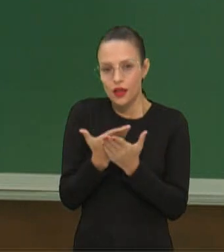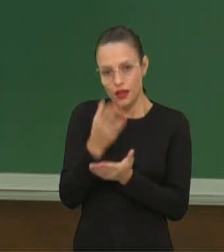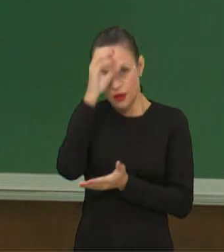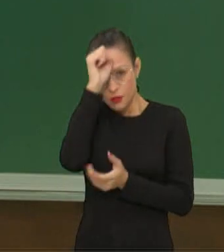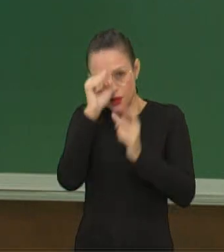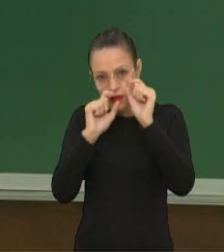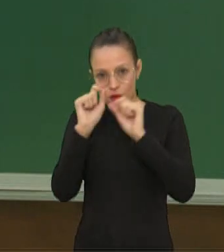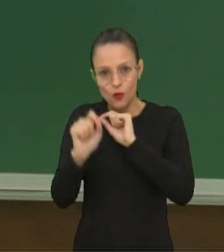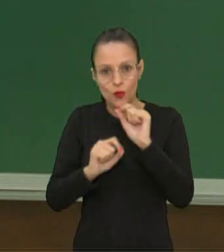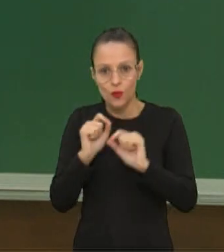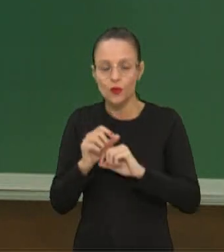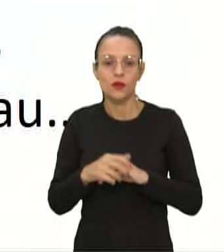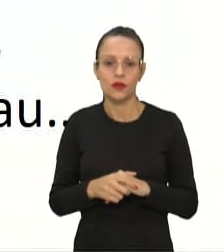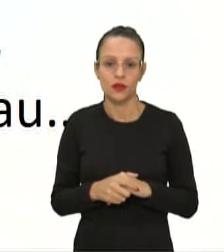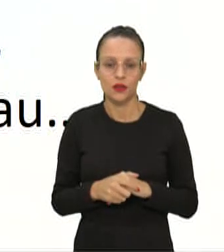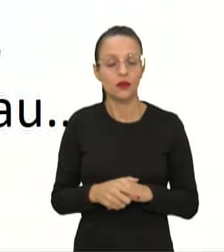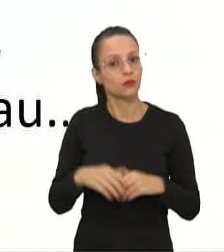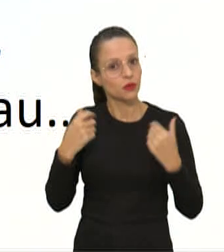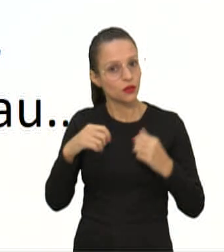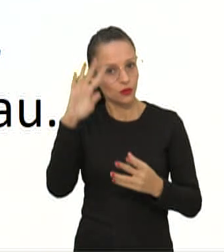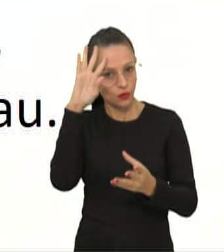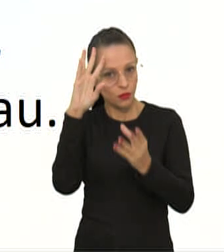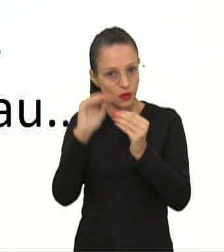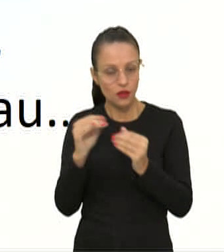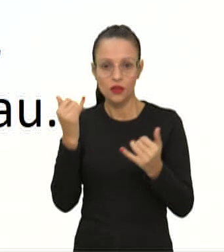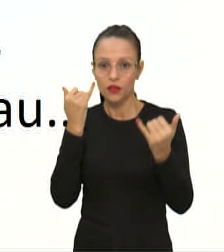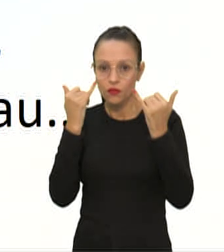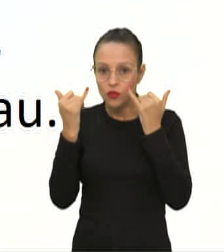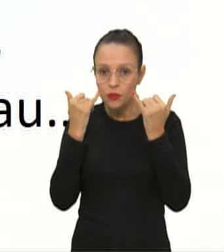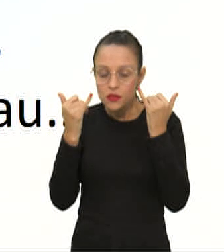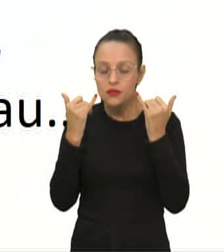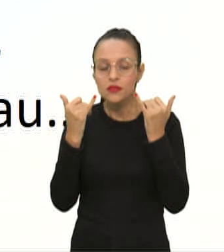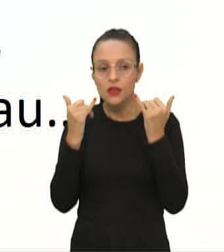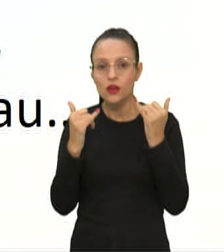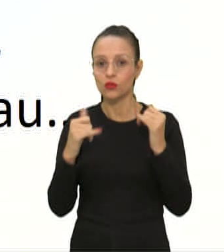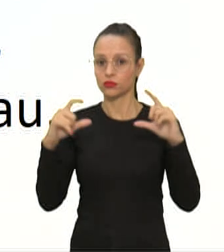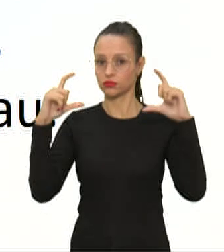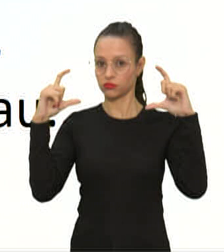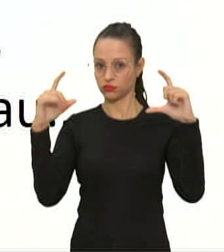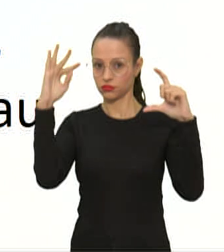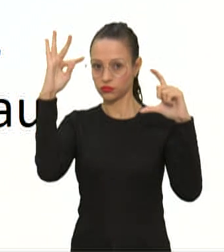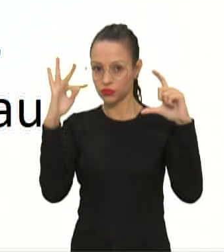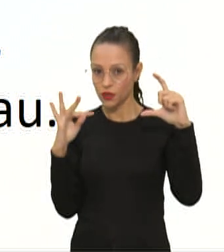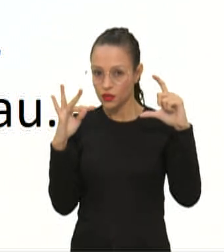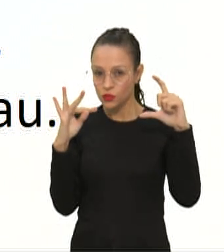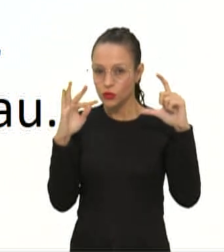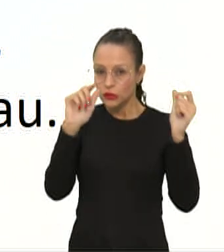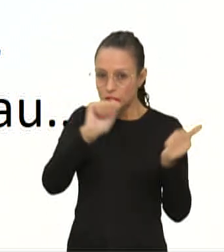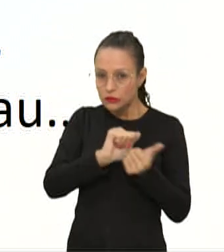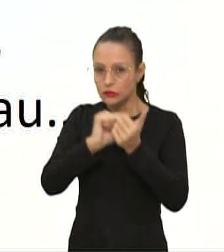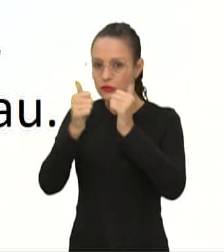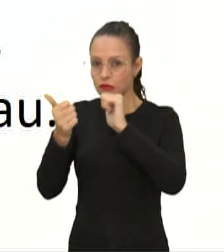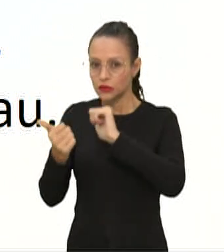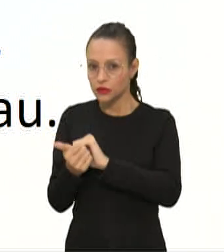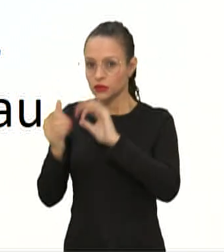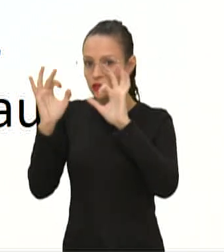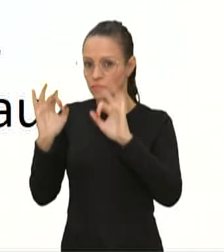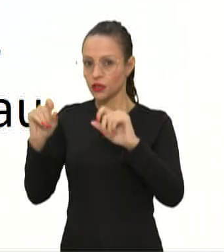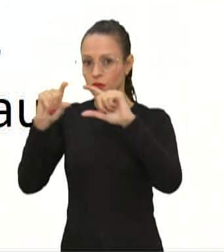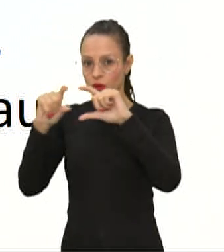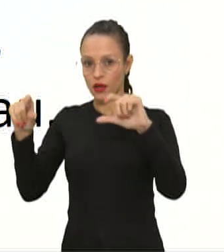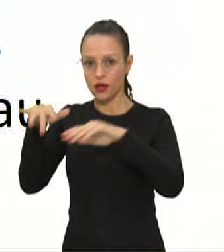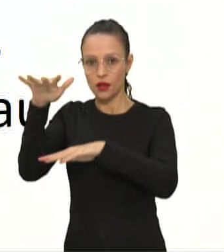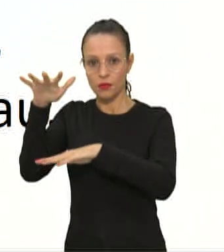hoje? Devemos compreender as informações dadas no enunciado, de modo a transcrevê-las corretamente para a linguagem